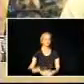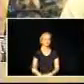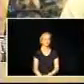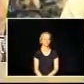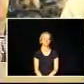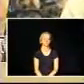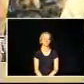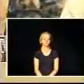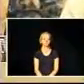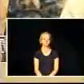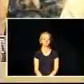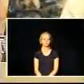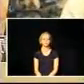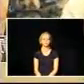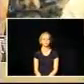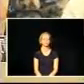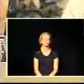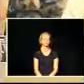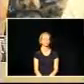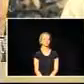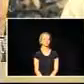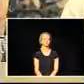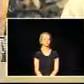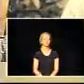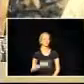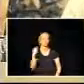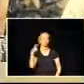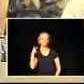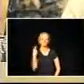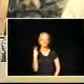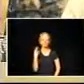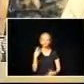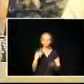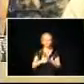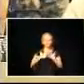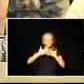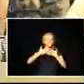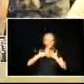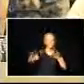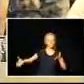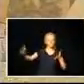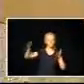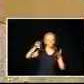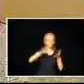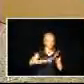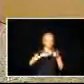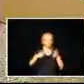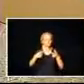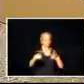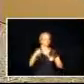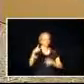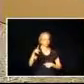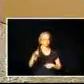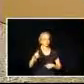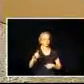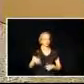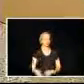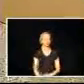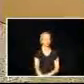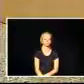favor, tomem seu lugar para que possamos iniciar a votação. Votação nominal? É